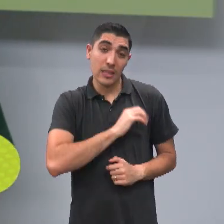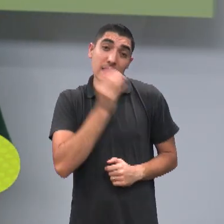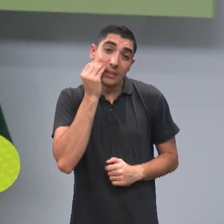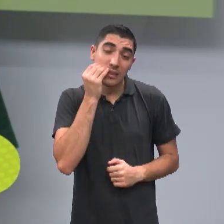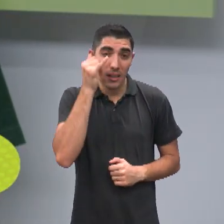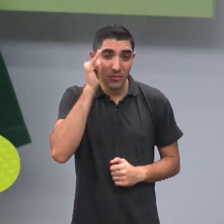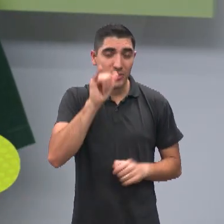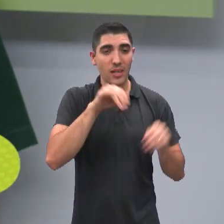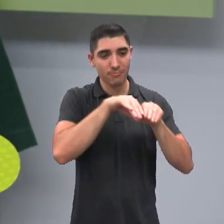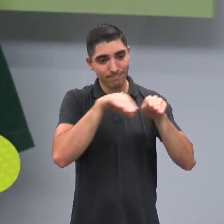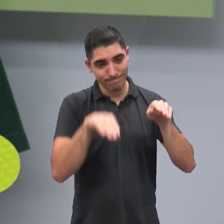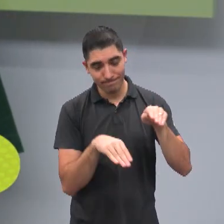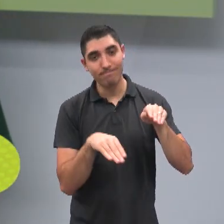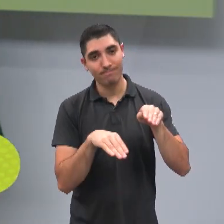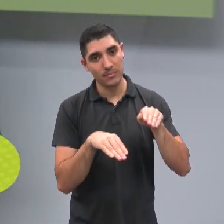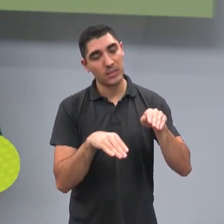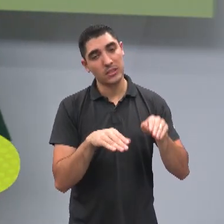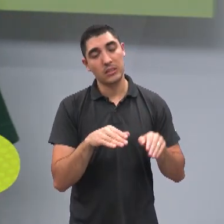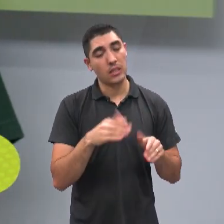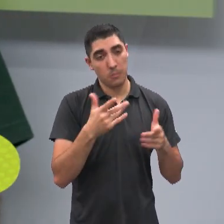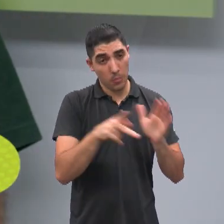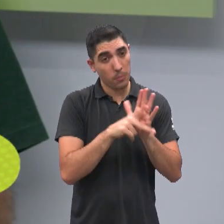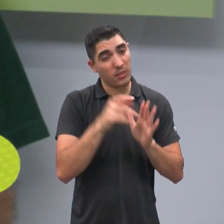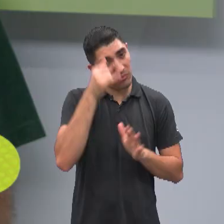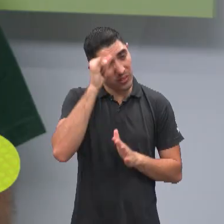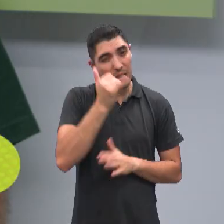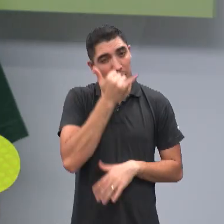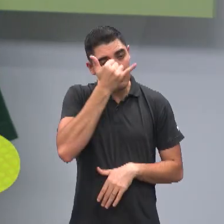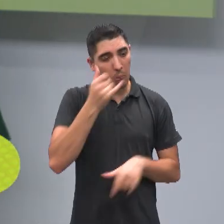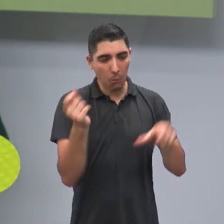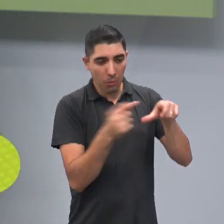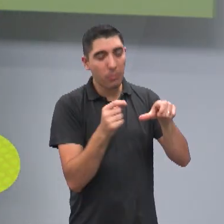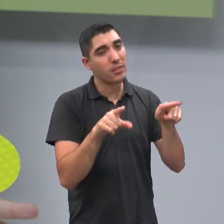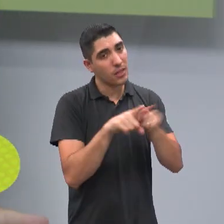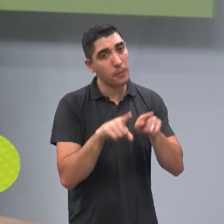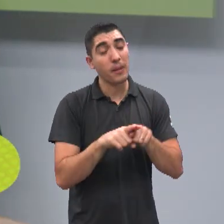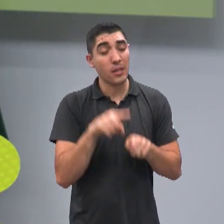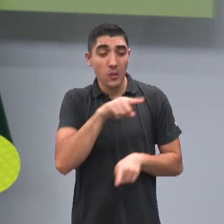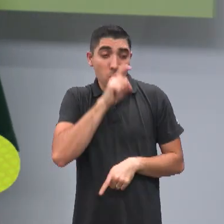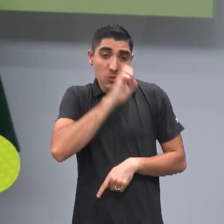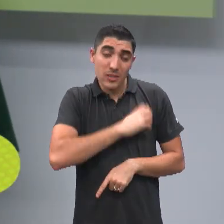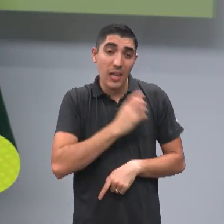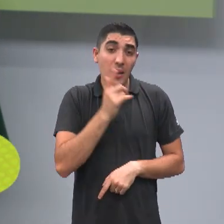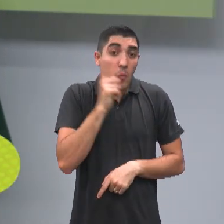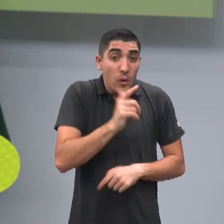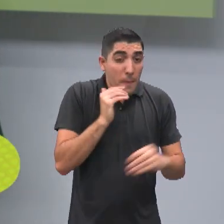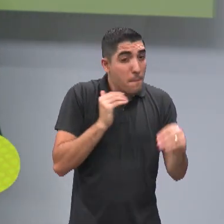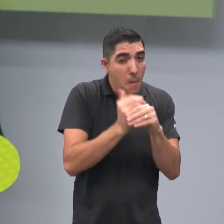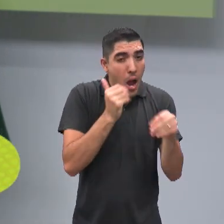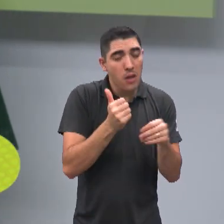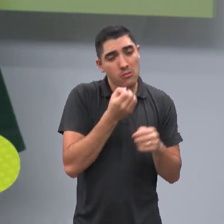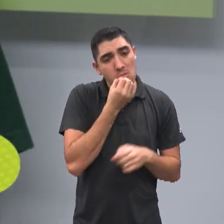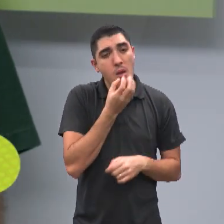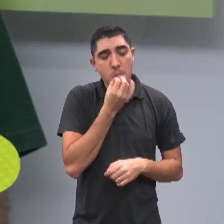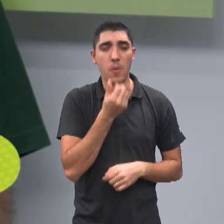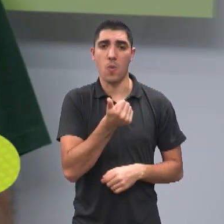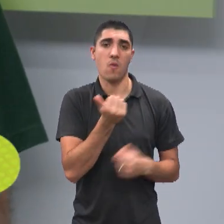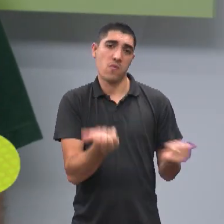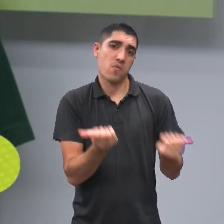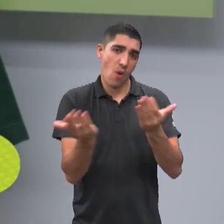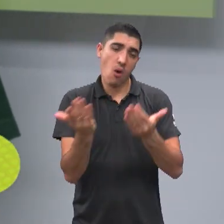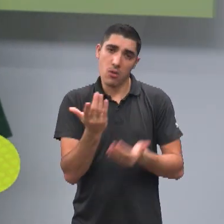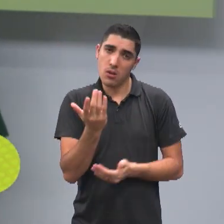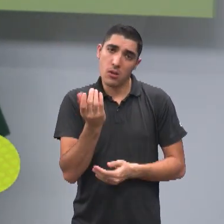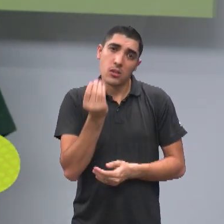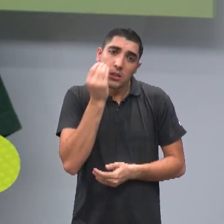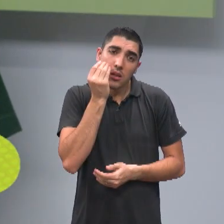um bom indício de melhora. E aí tem que tentar, se conseguir um empate, tá bom. Fora de casa o empate é importante